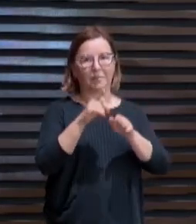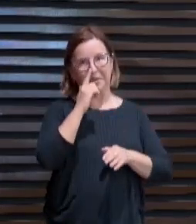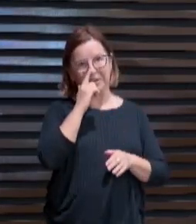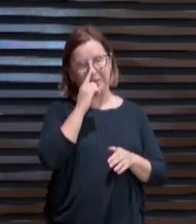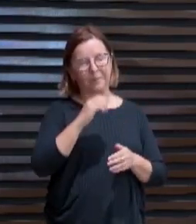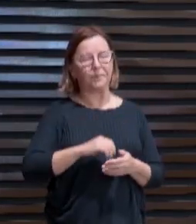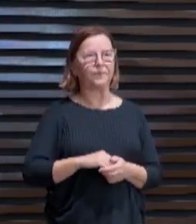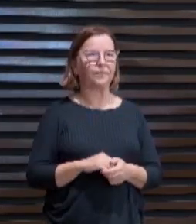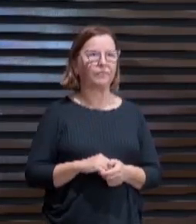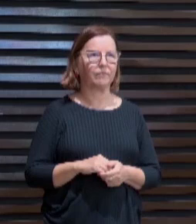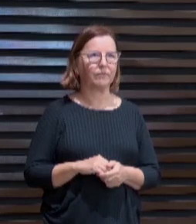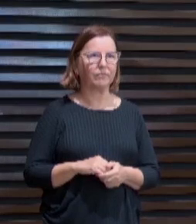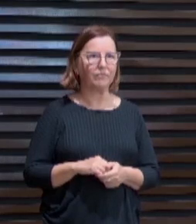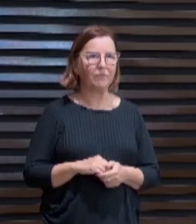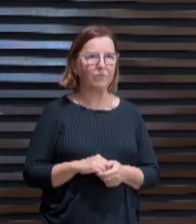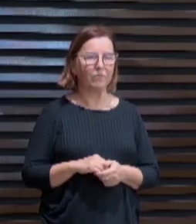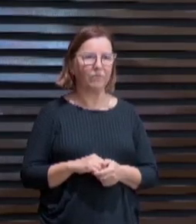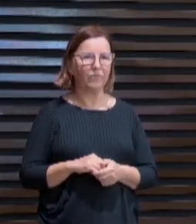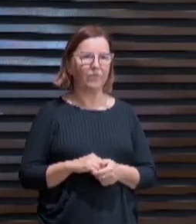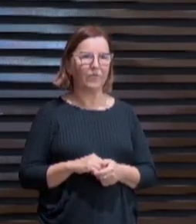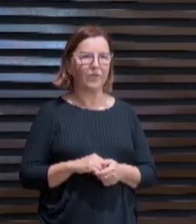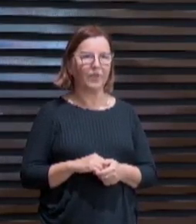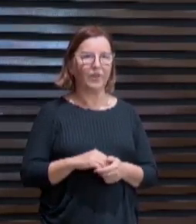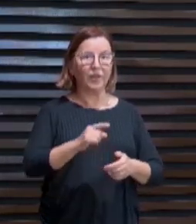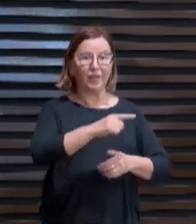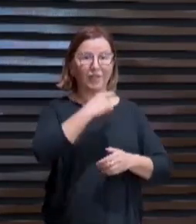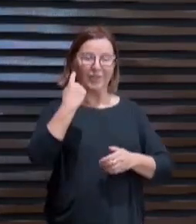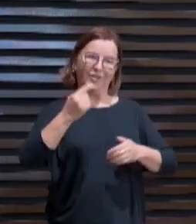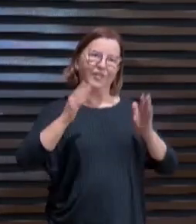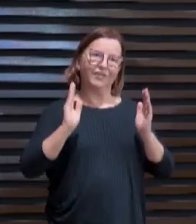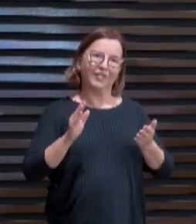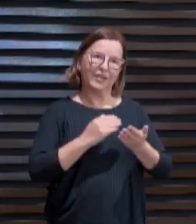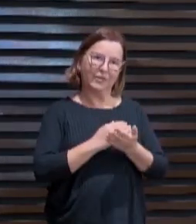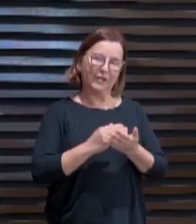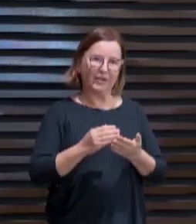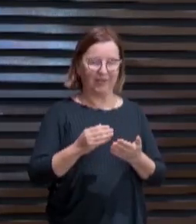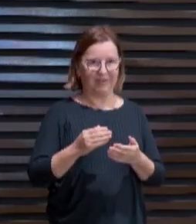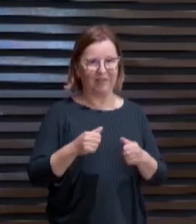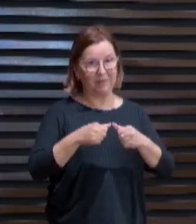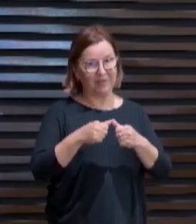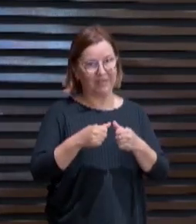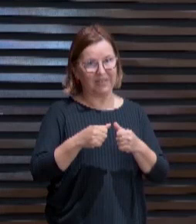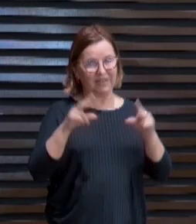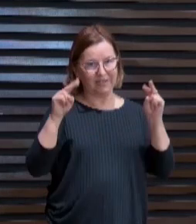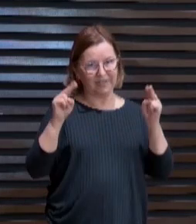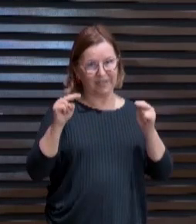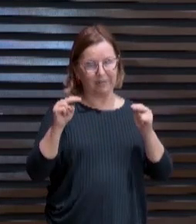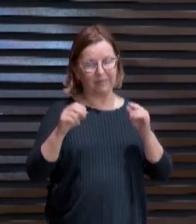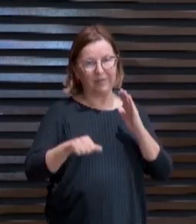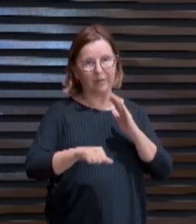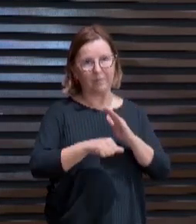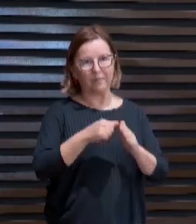Nas reuniões anteriores, queridos, então nós demos início a esse estudo. Na primeira, nós falamos sobre a